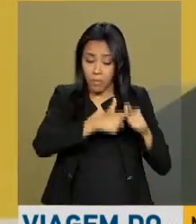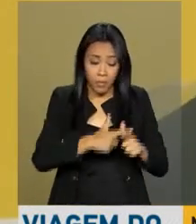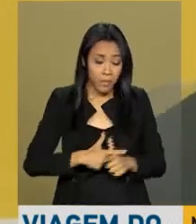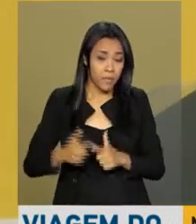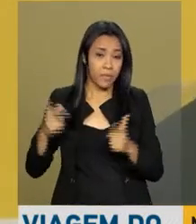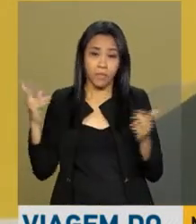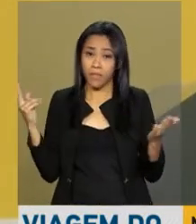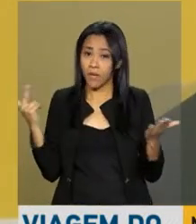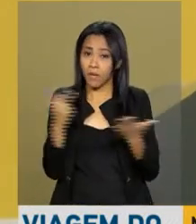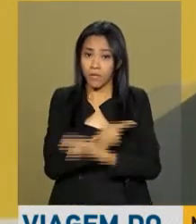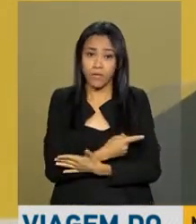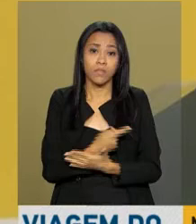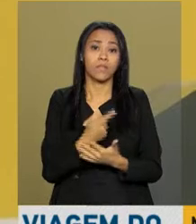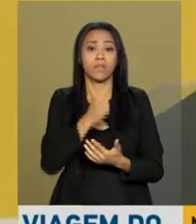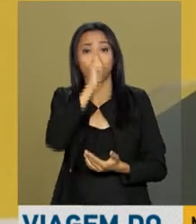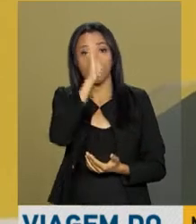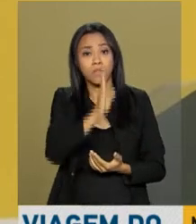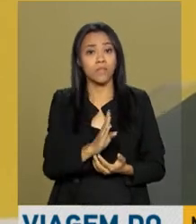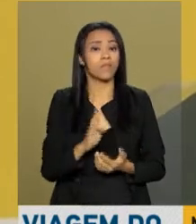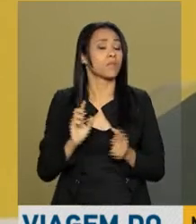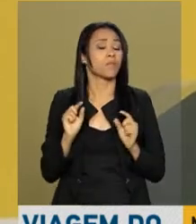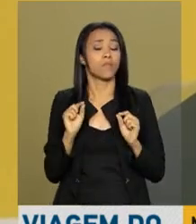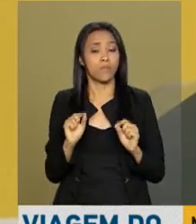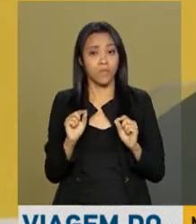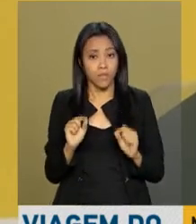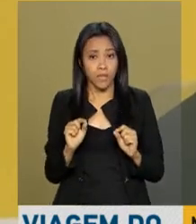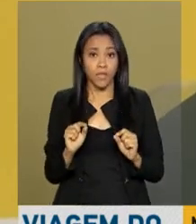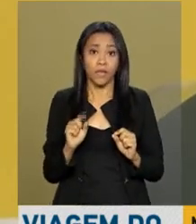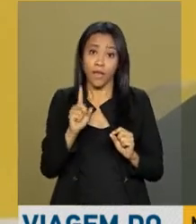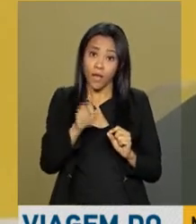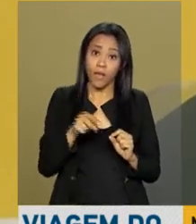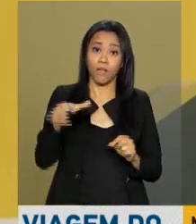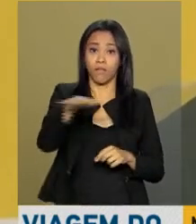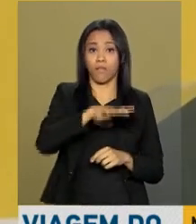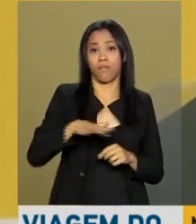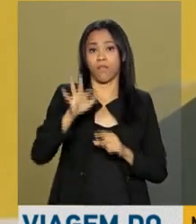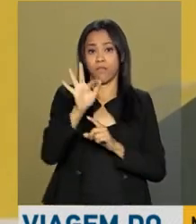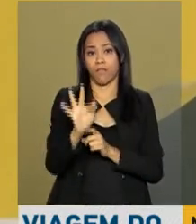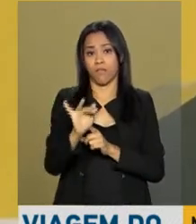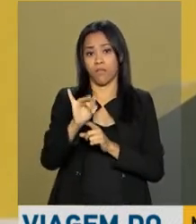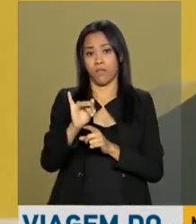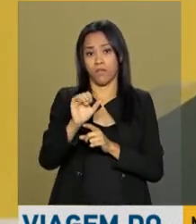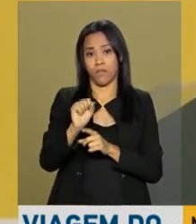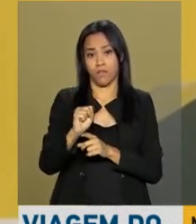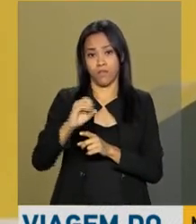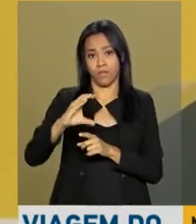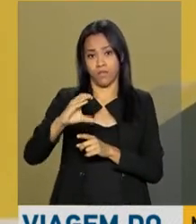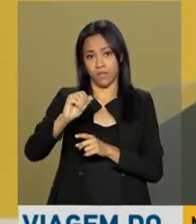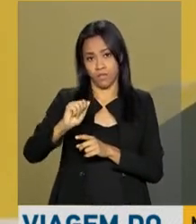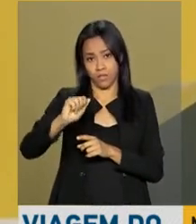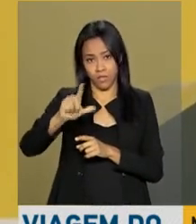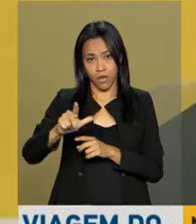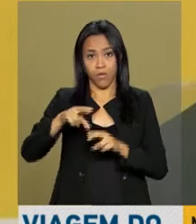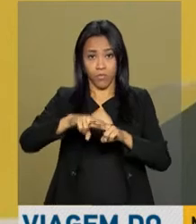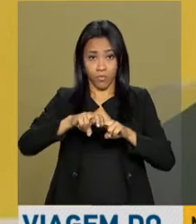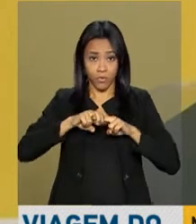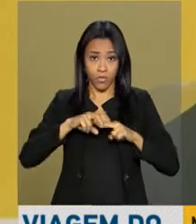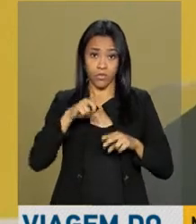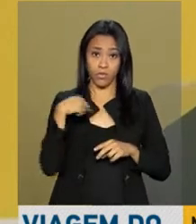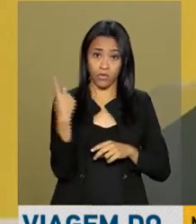sobretudo a natureza fiscal daí nosso empenho